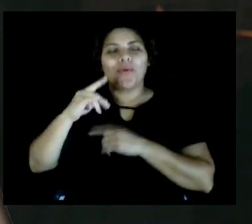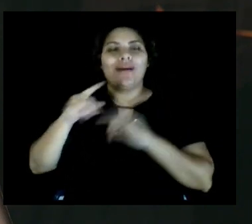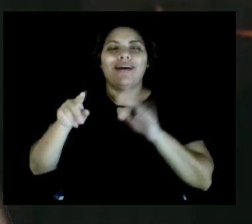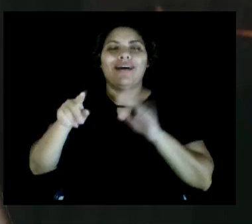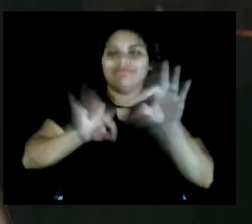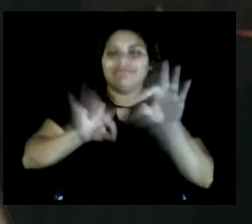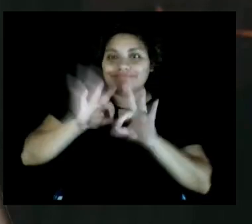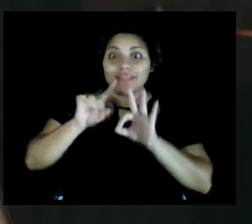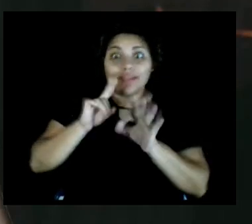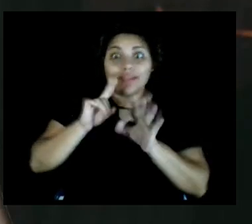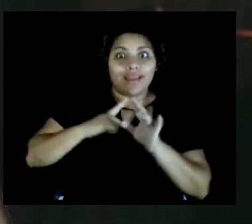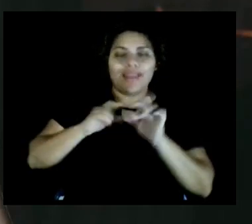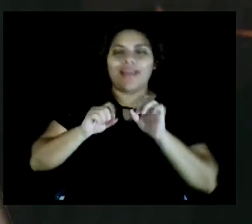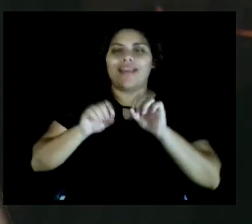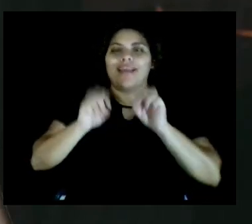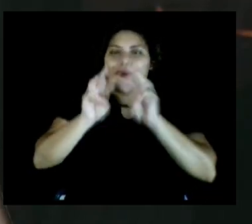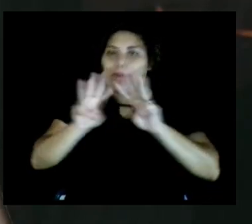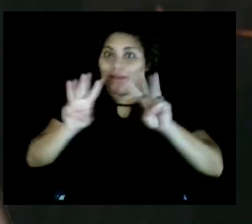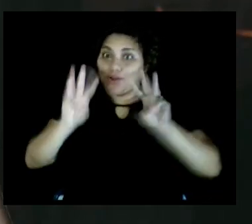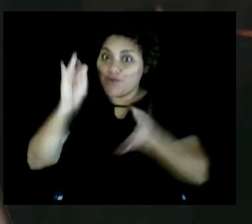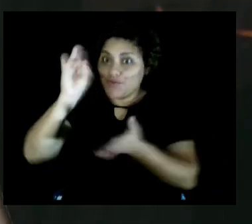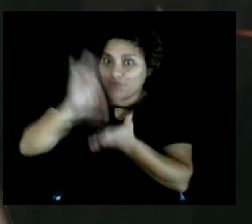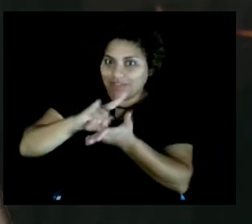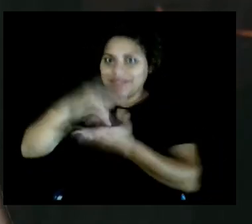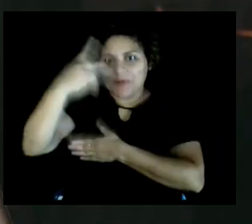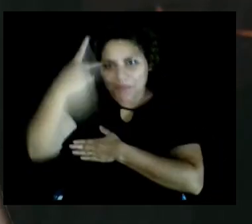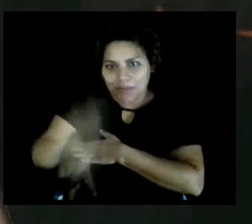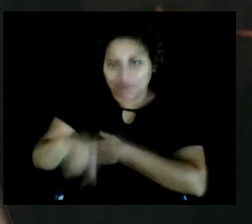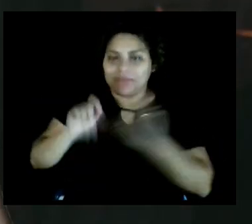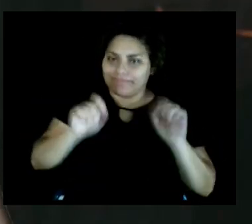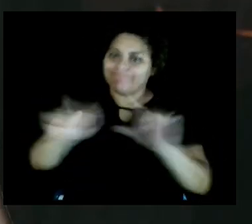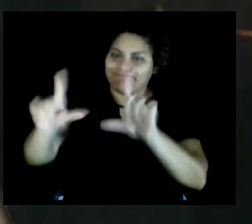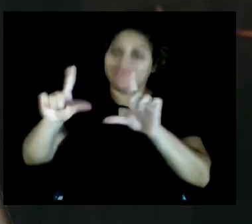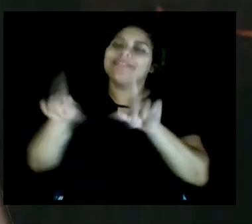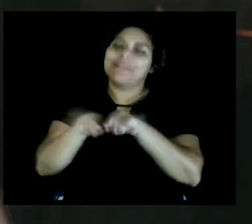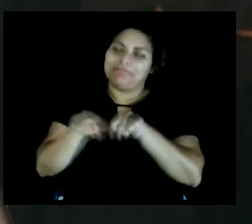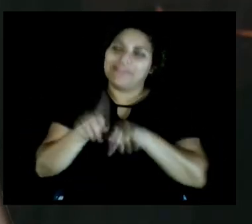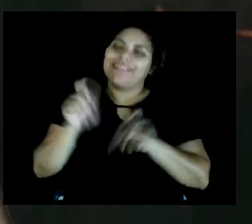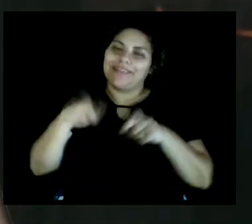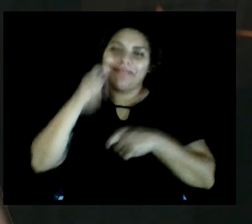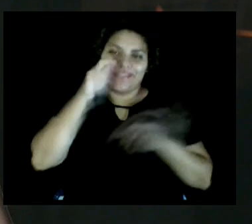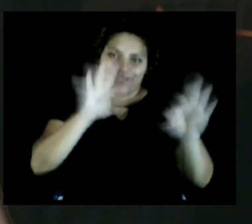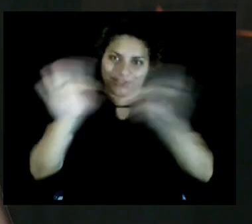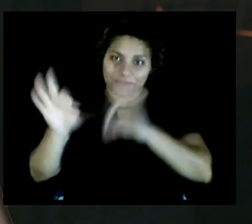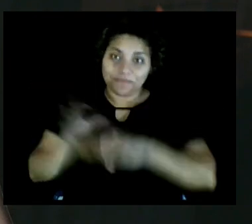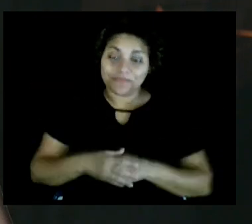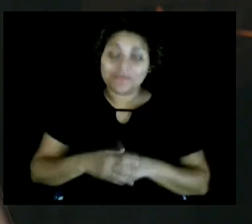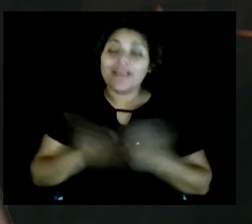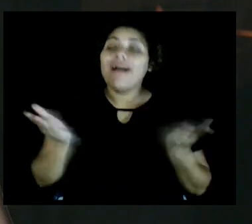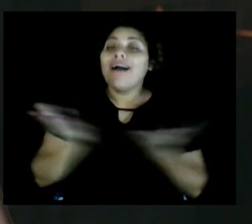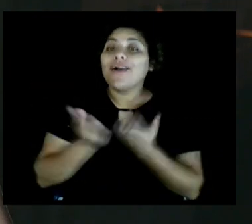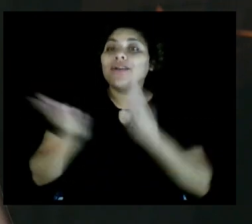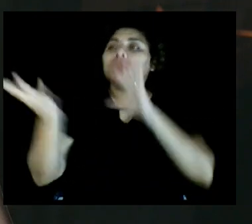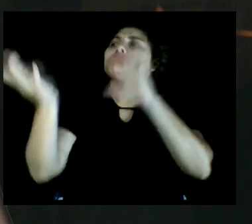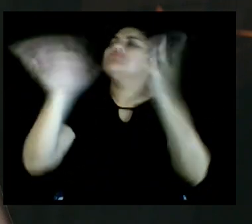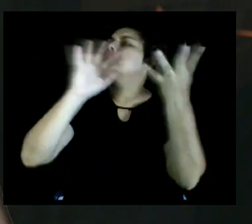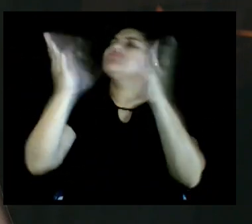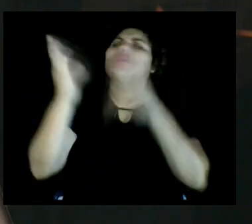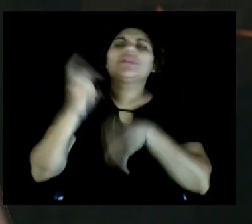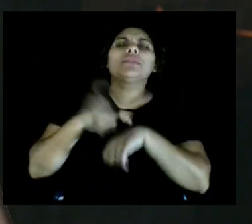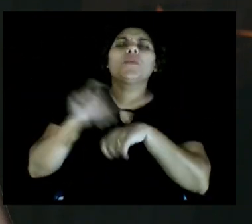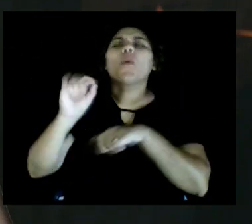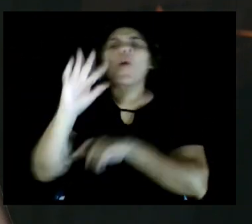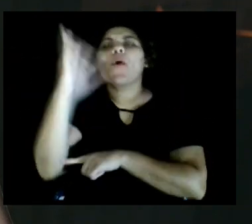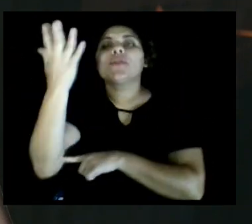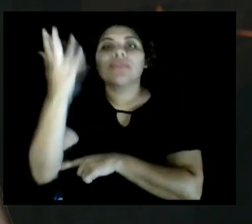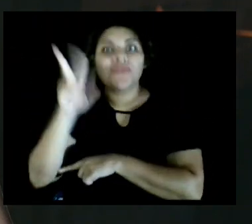do site da Câmara de Campinas. Bom, vamos à previsão do tempo para este final de semana. E aí, vai chover? Vai ficar